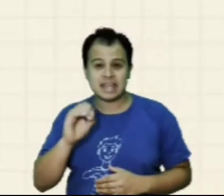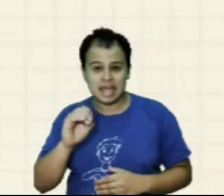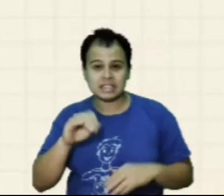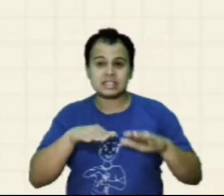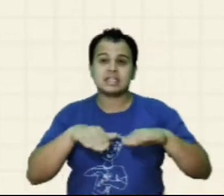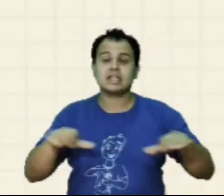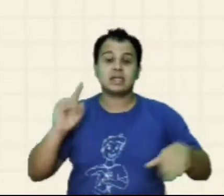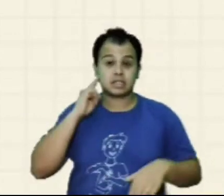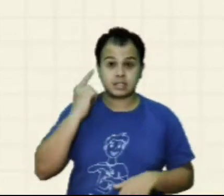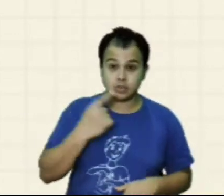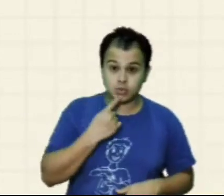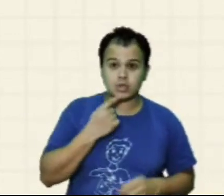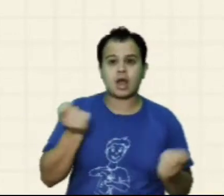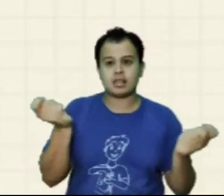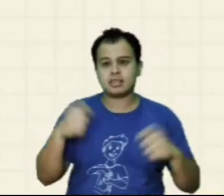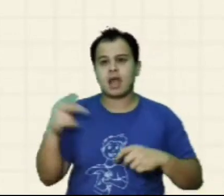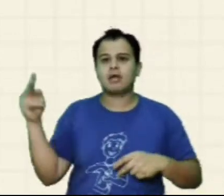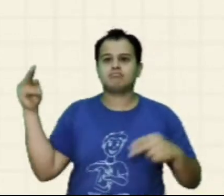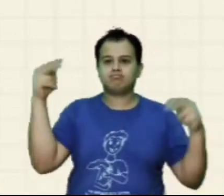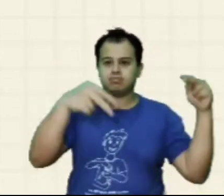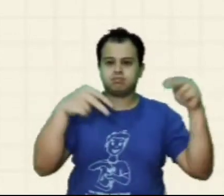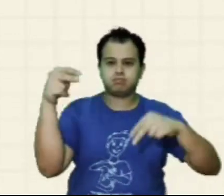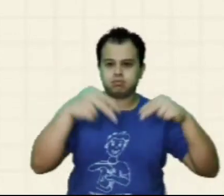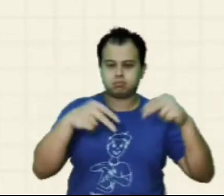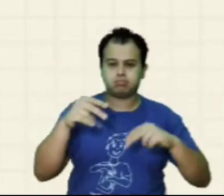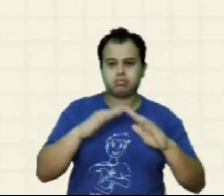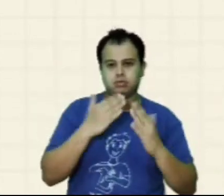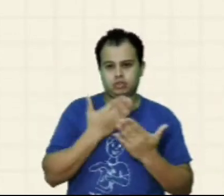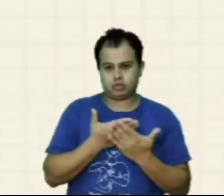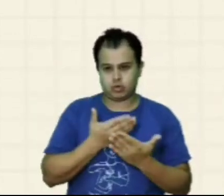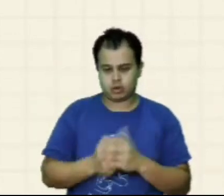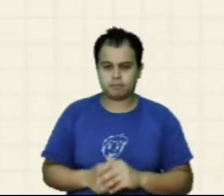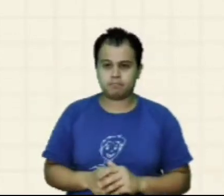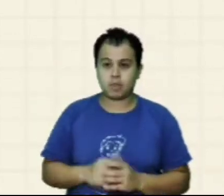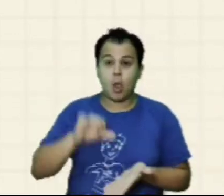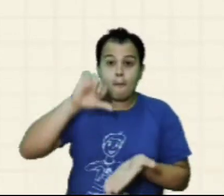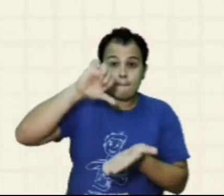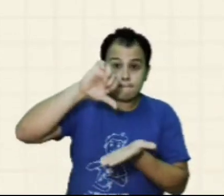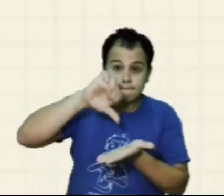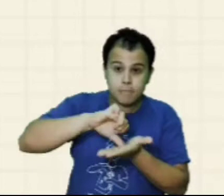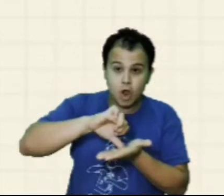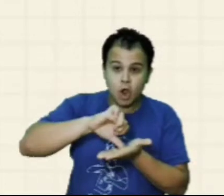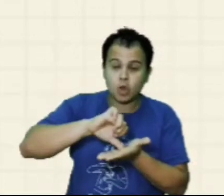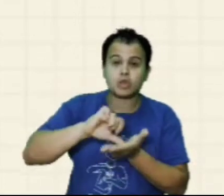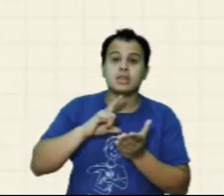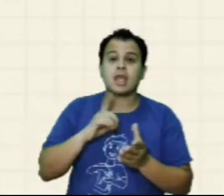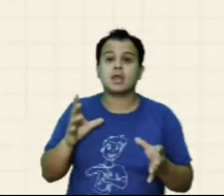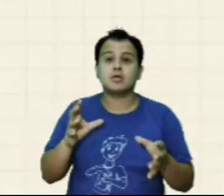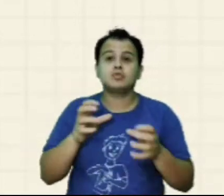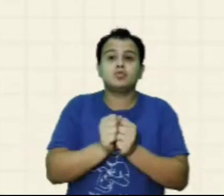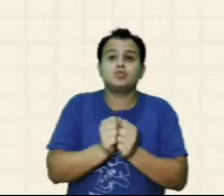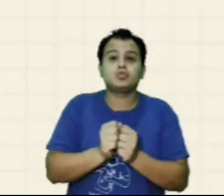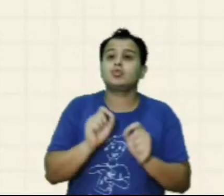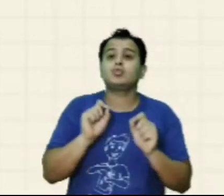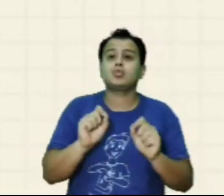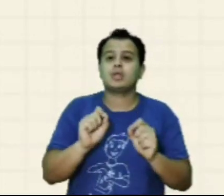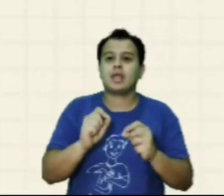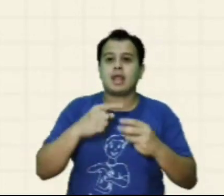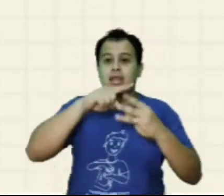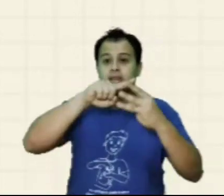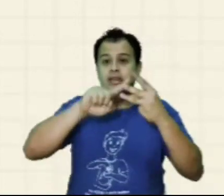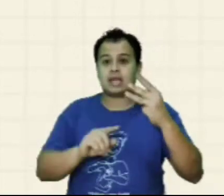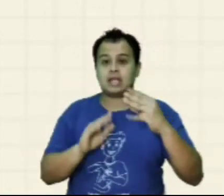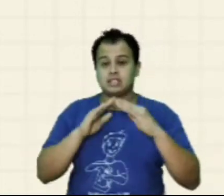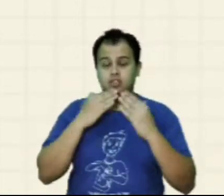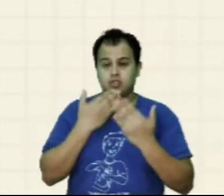nossa escola. O polo, na verdade, é o MEF, a creche Ione e o EJA Valdemar